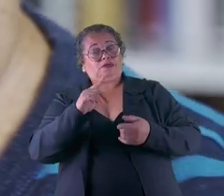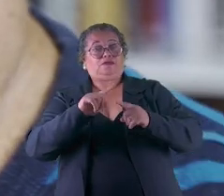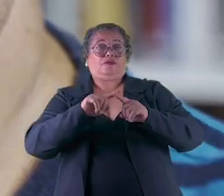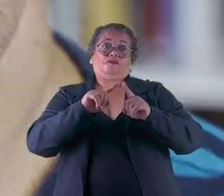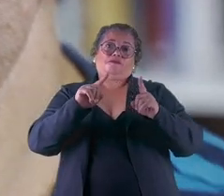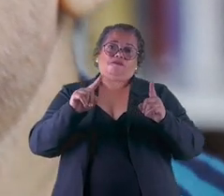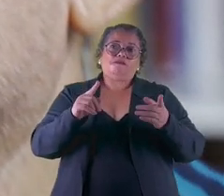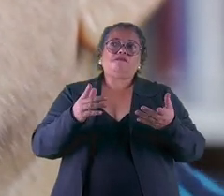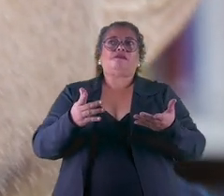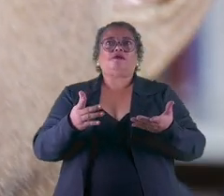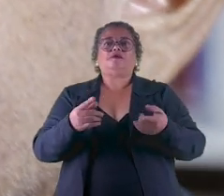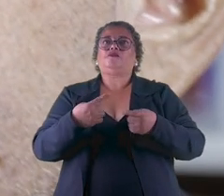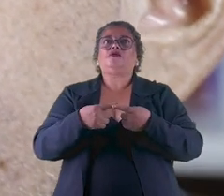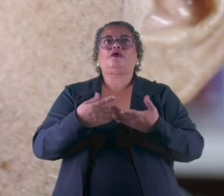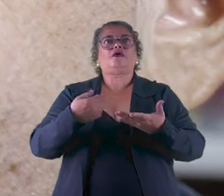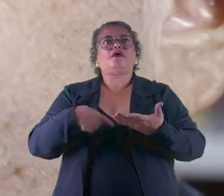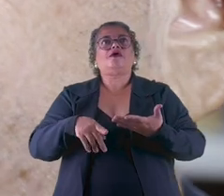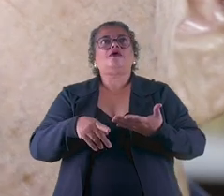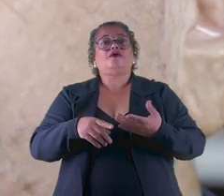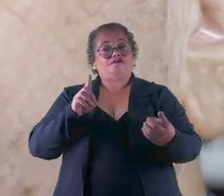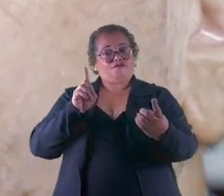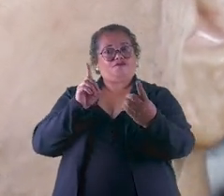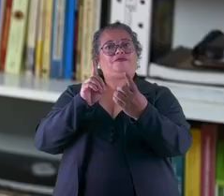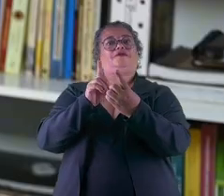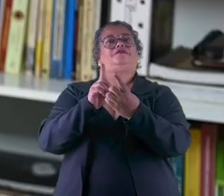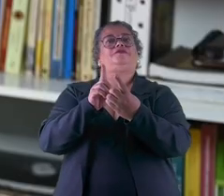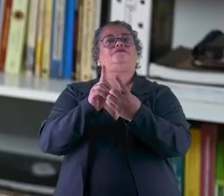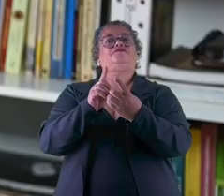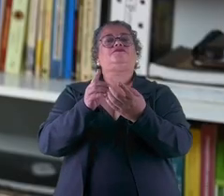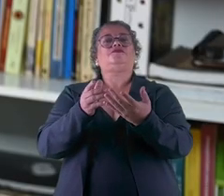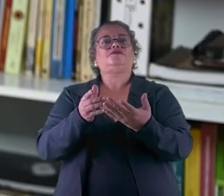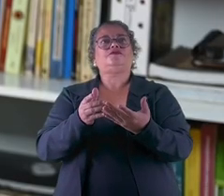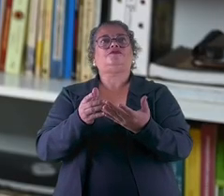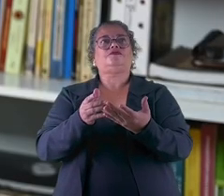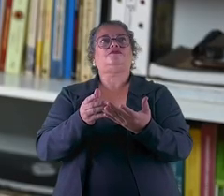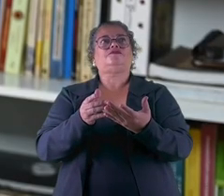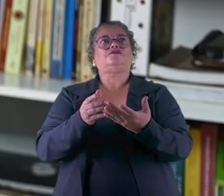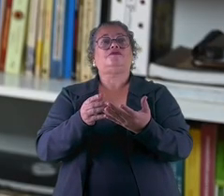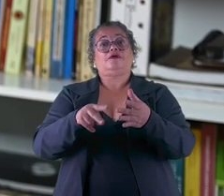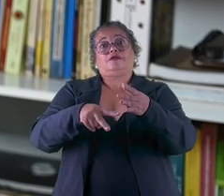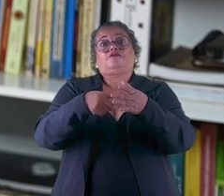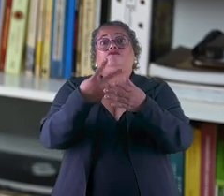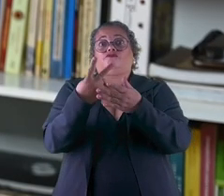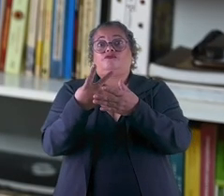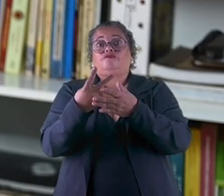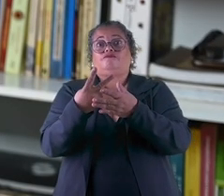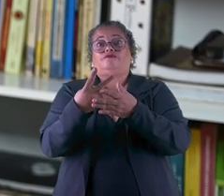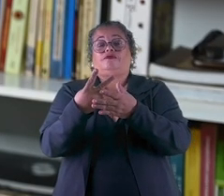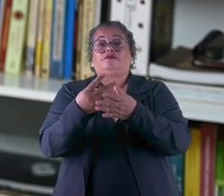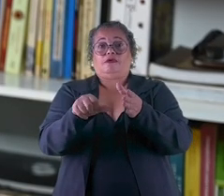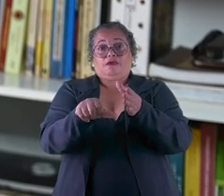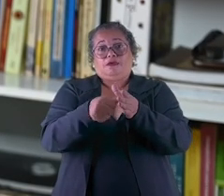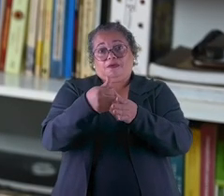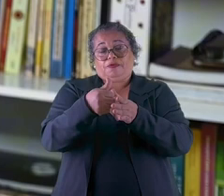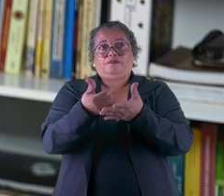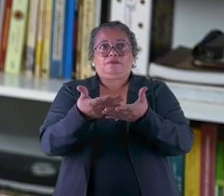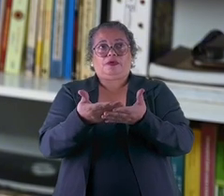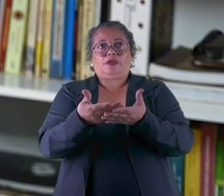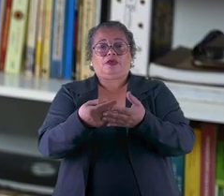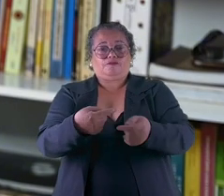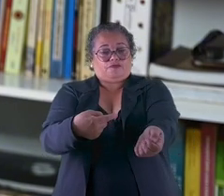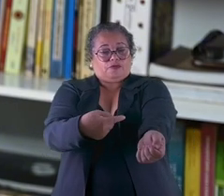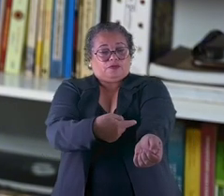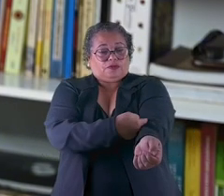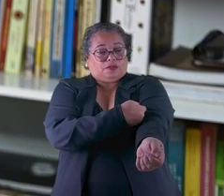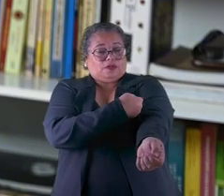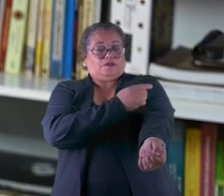não vou ser tão assim, mas do Brasil, porque eu fui muito bem atendido. Nas duas vezes que eu fiz, na primeira que